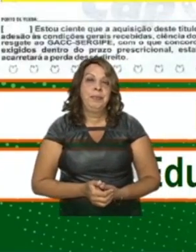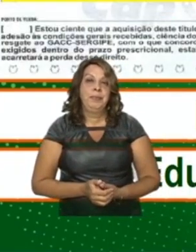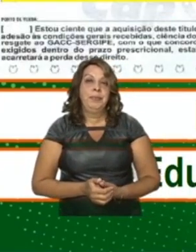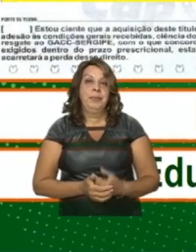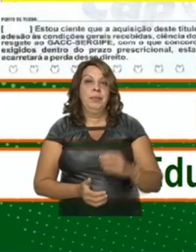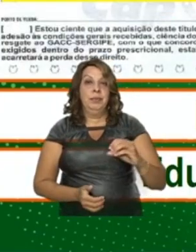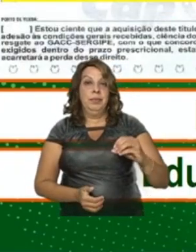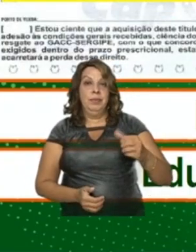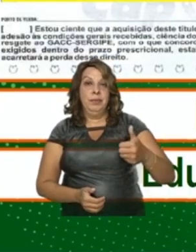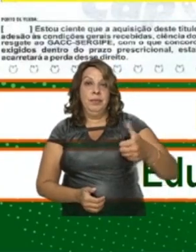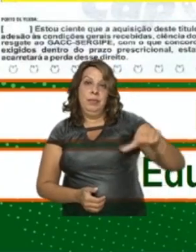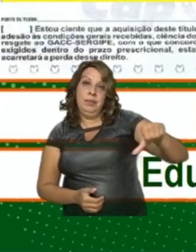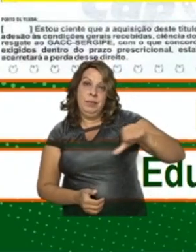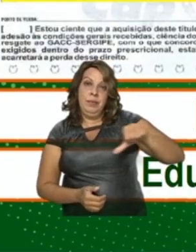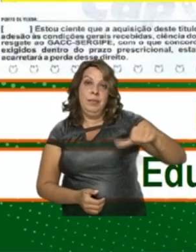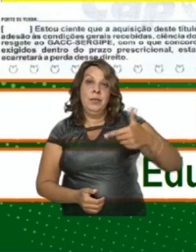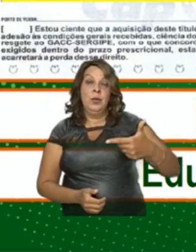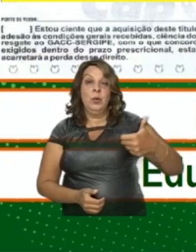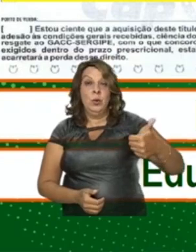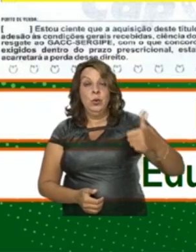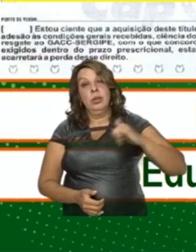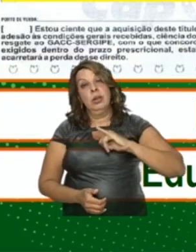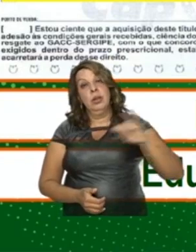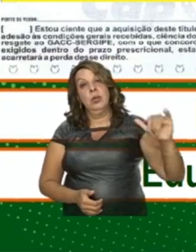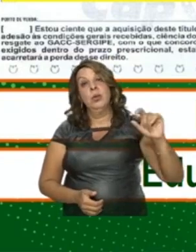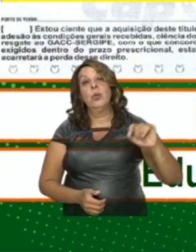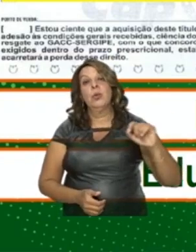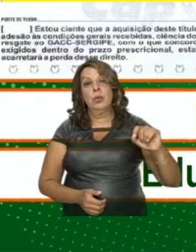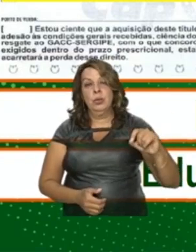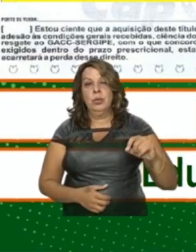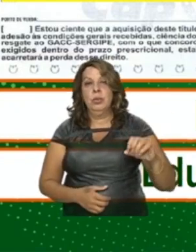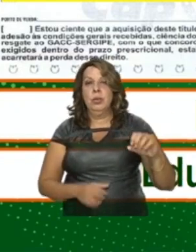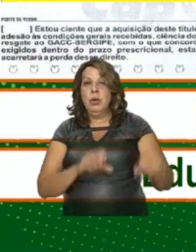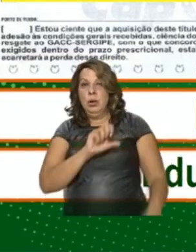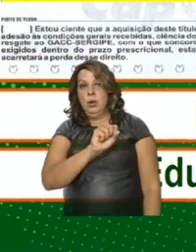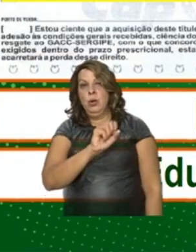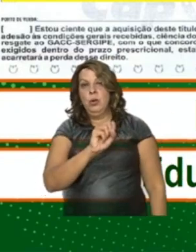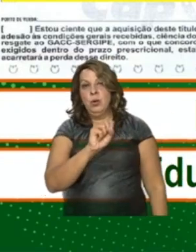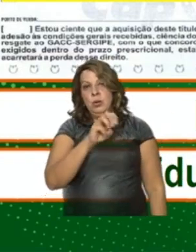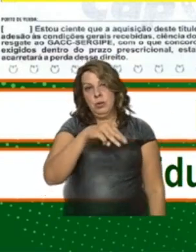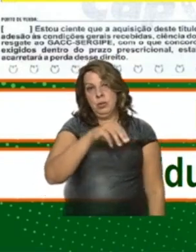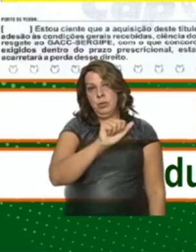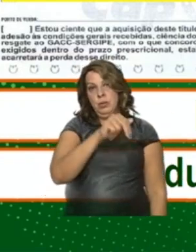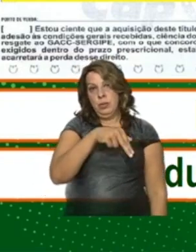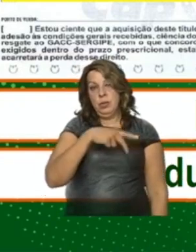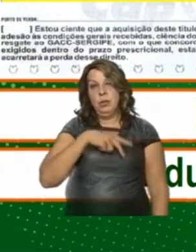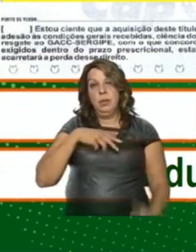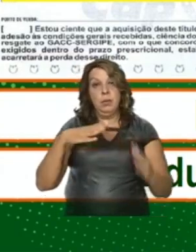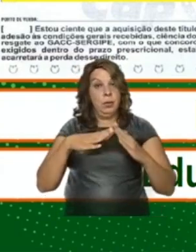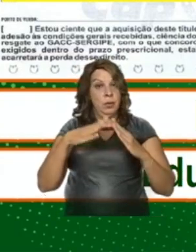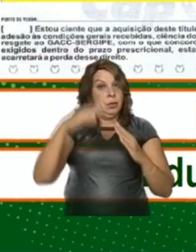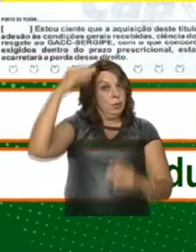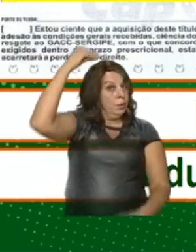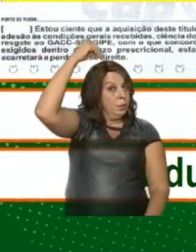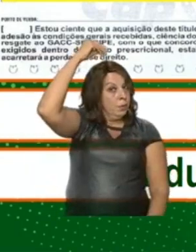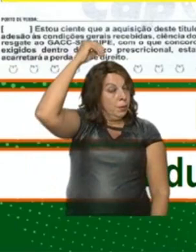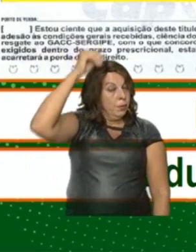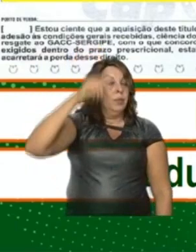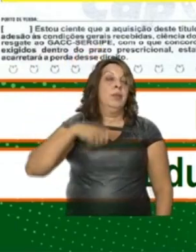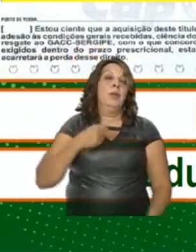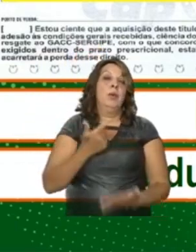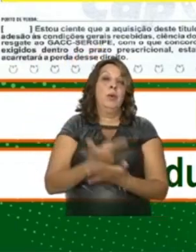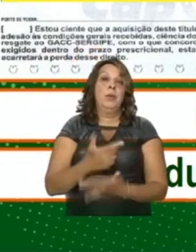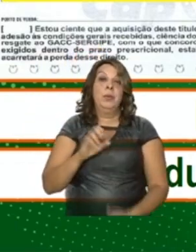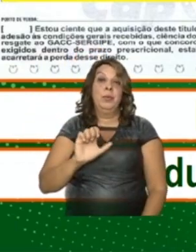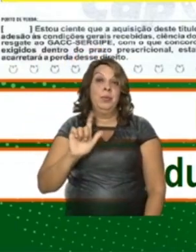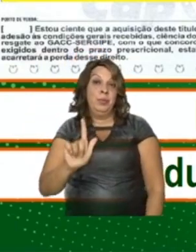parabéns. 019921, anunciou aqui o título do Osman Santos, ele mora em São Cristóvão, adquiriu lá mesmo na Regional